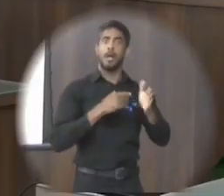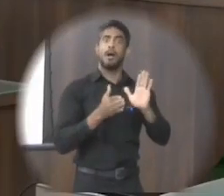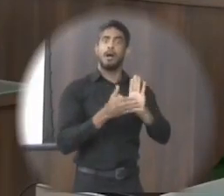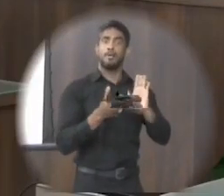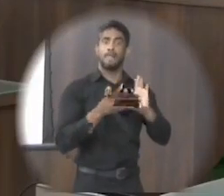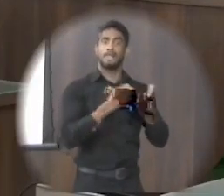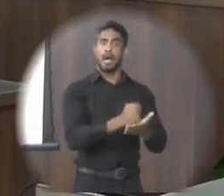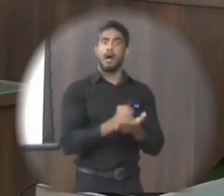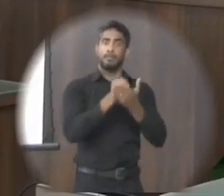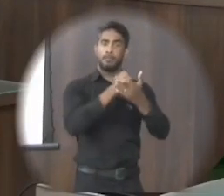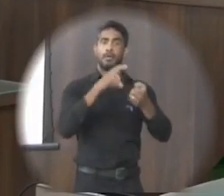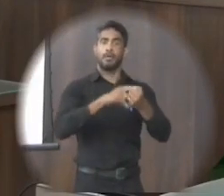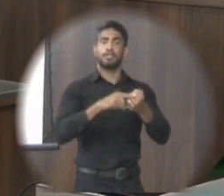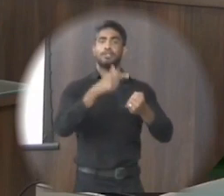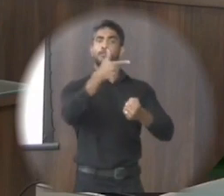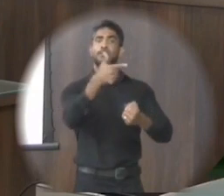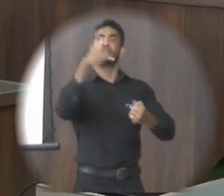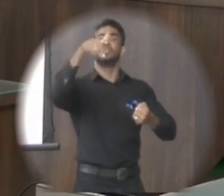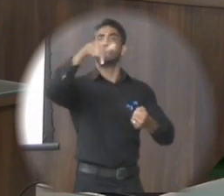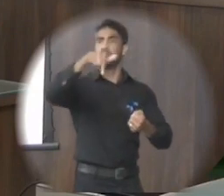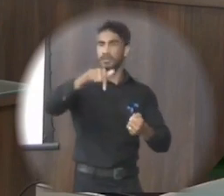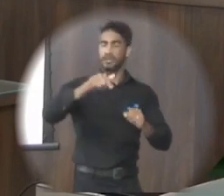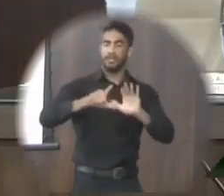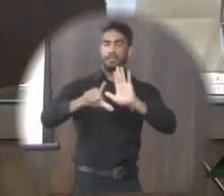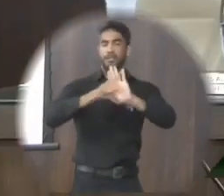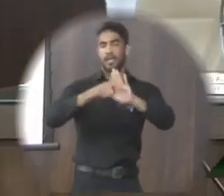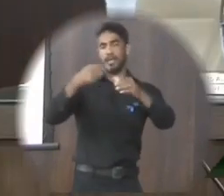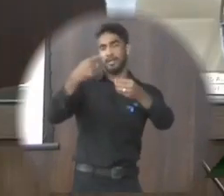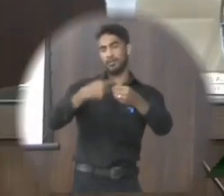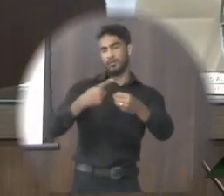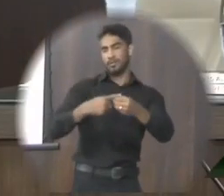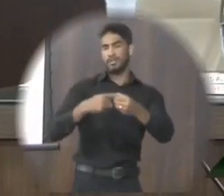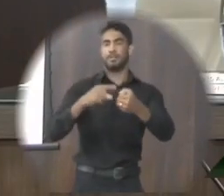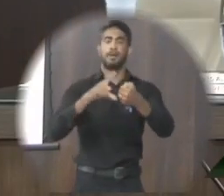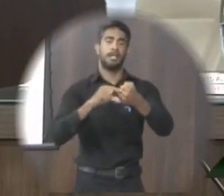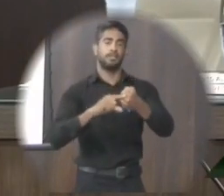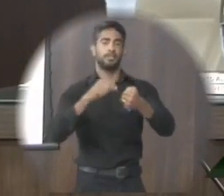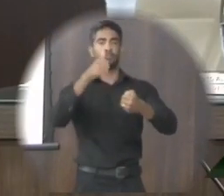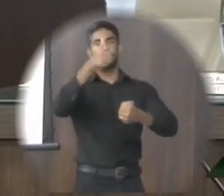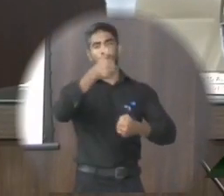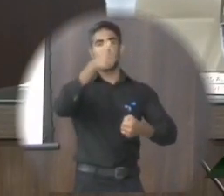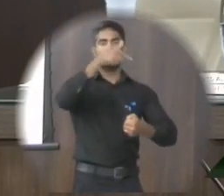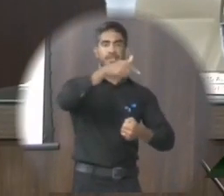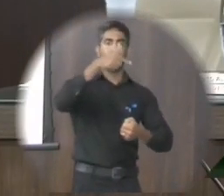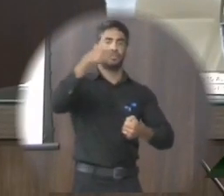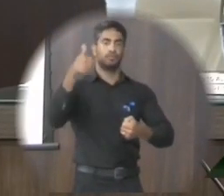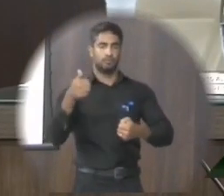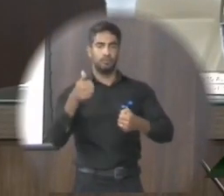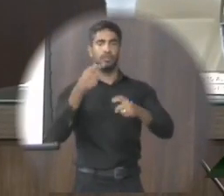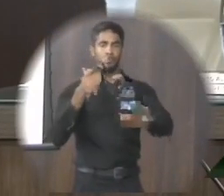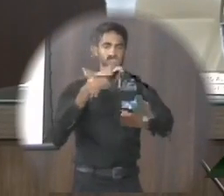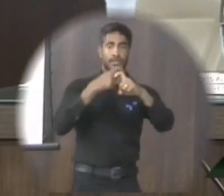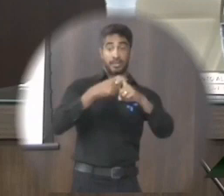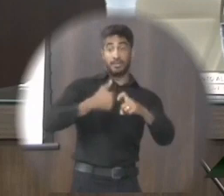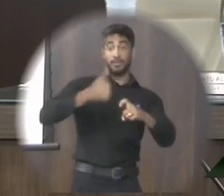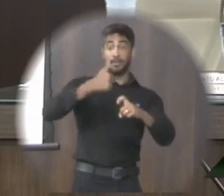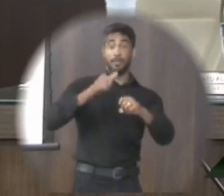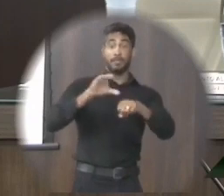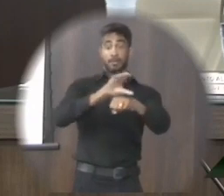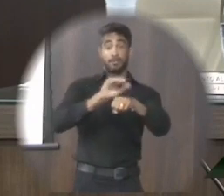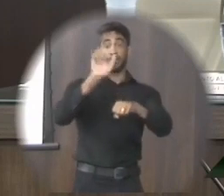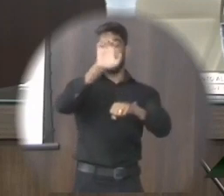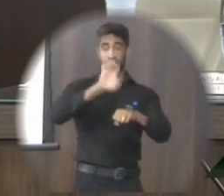está ancorada no artigo 27 da Lei Orgânica Municipal, artigo 171, inciso 1º, da Constituição